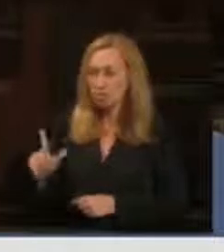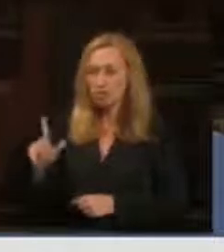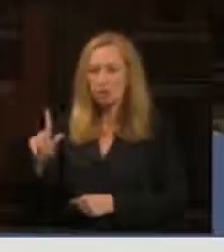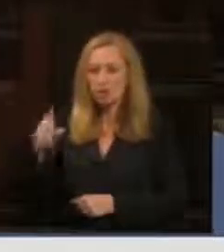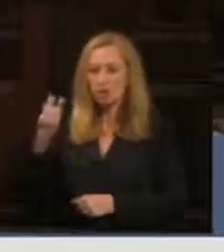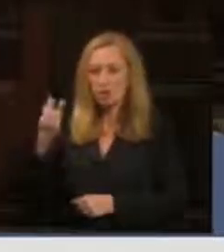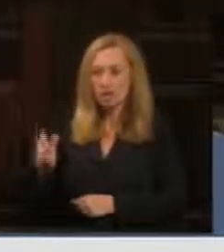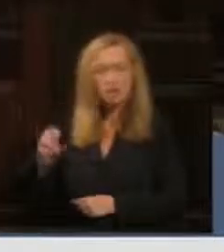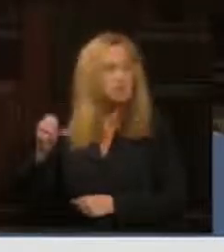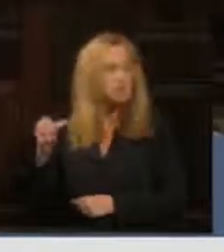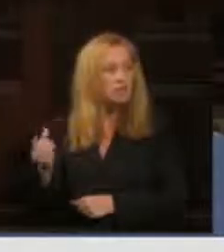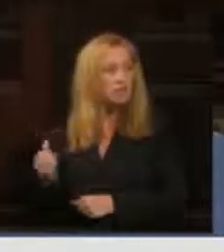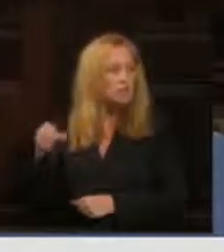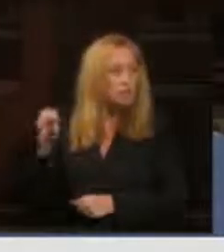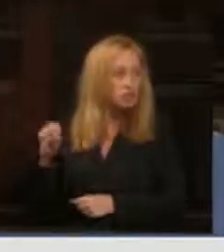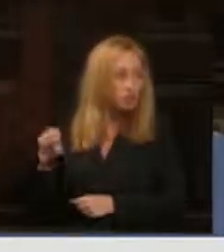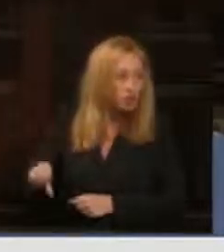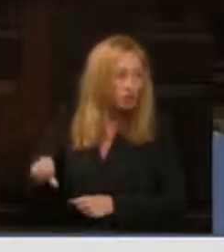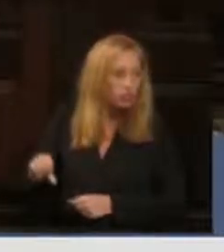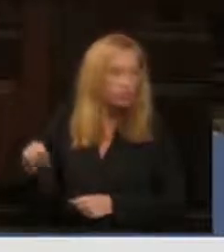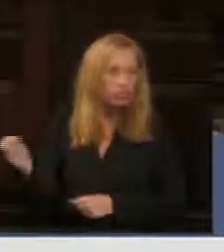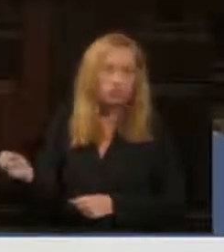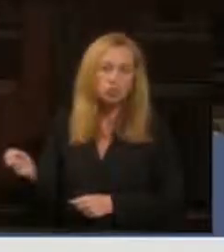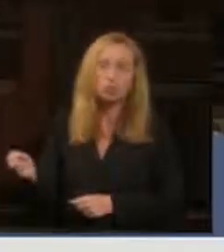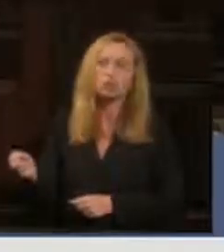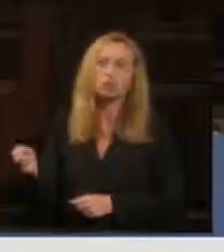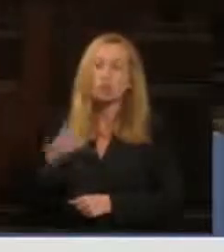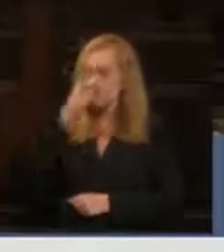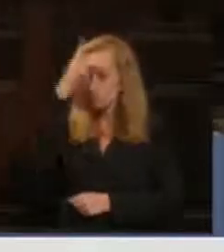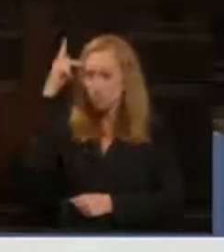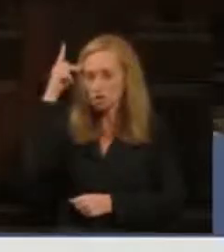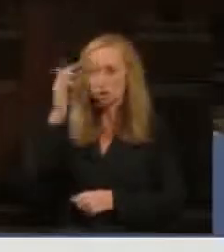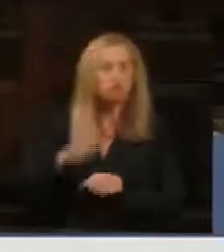69.569 novos casos de tuberculose.